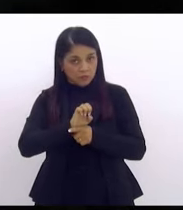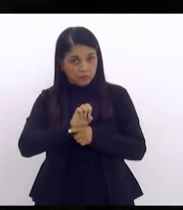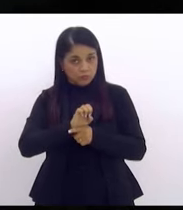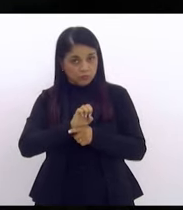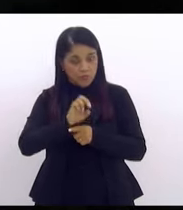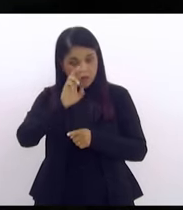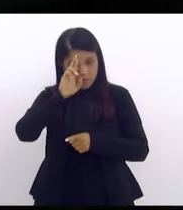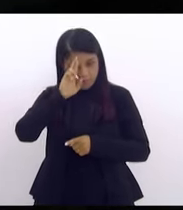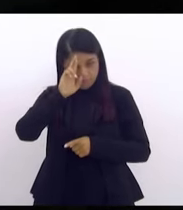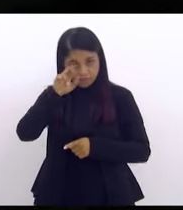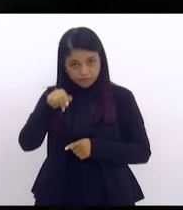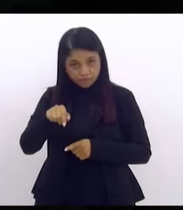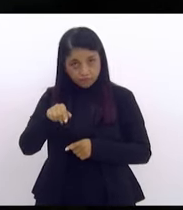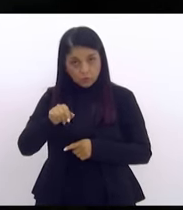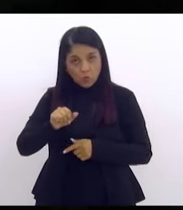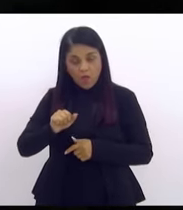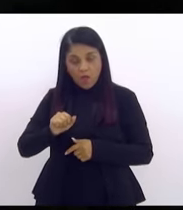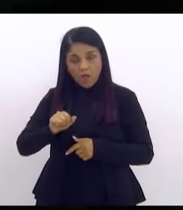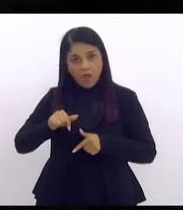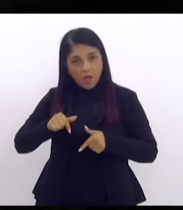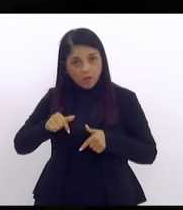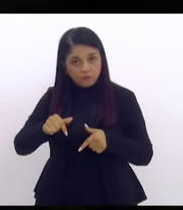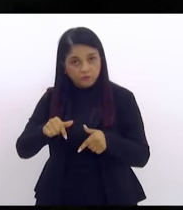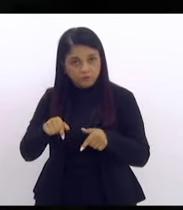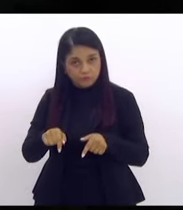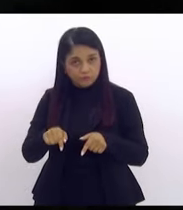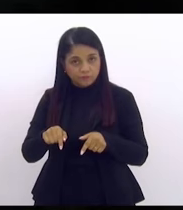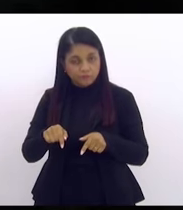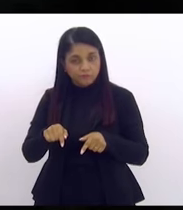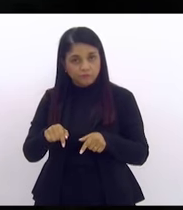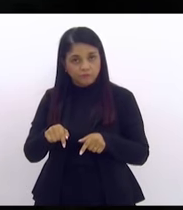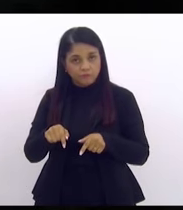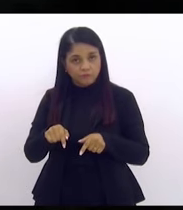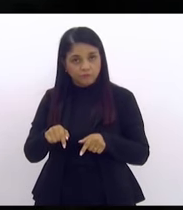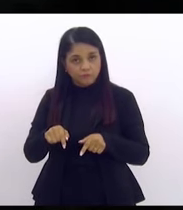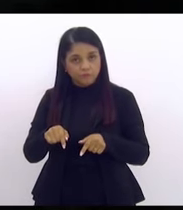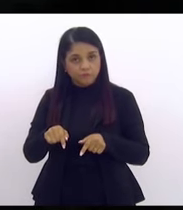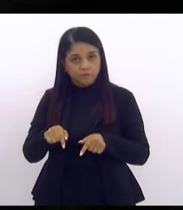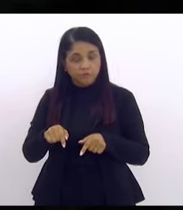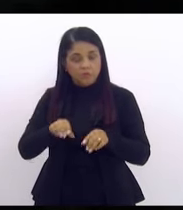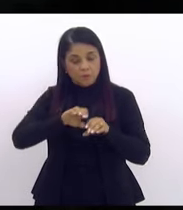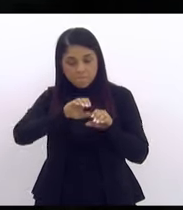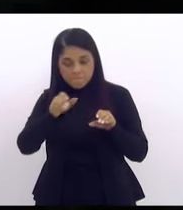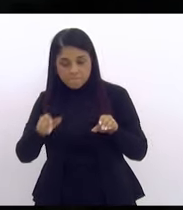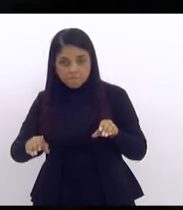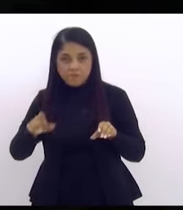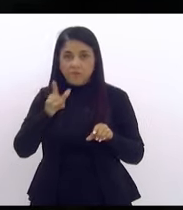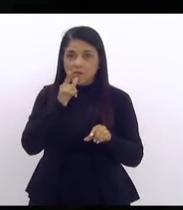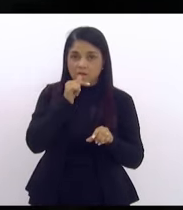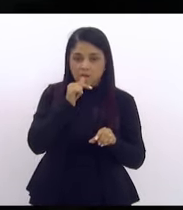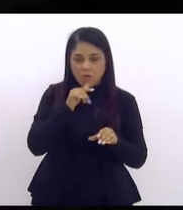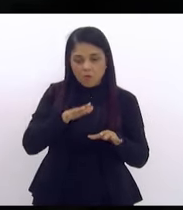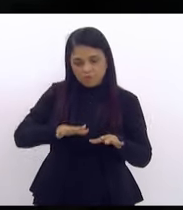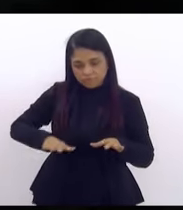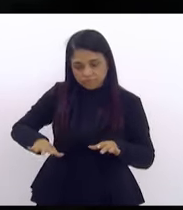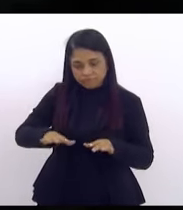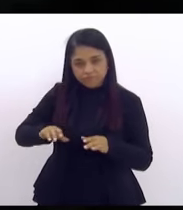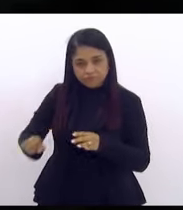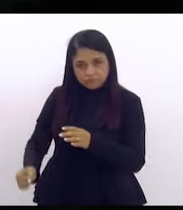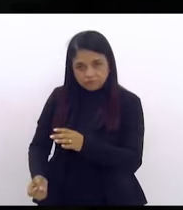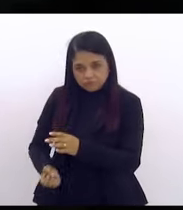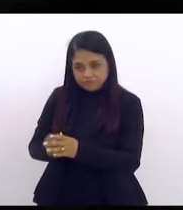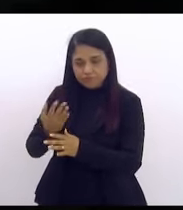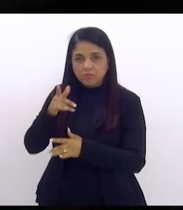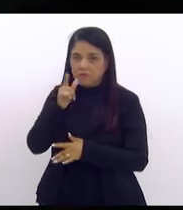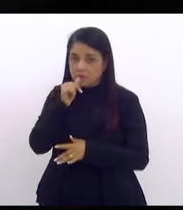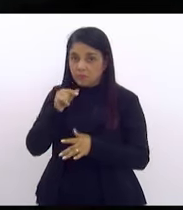proprietário dos ativos, né, com relação ao saneamento, com relação à água, os mananciais e por aí vai, da cidade do